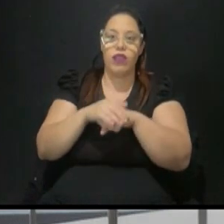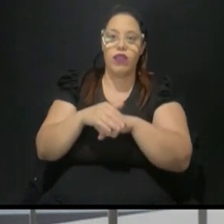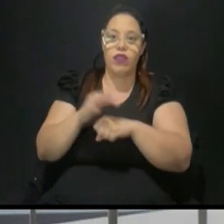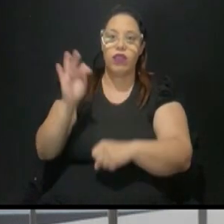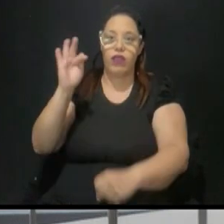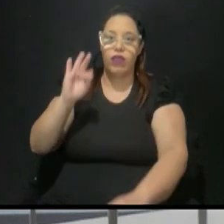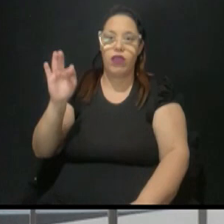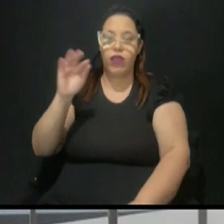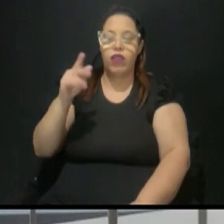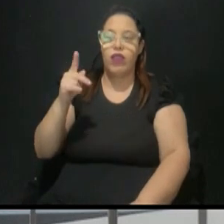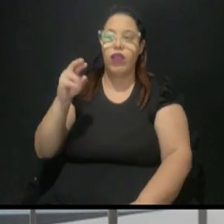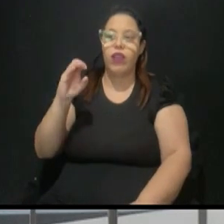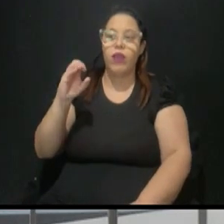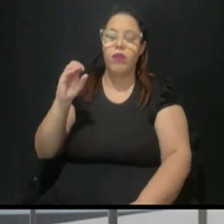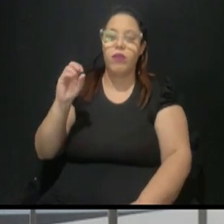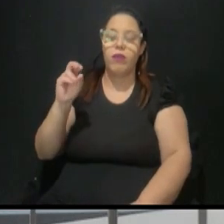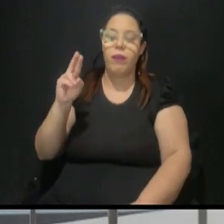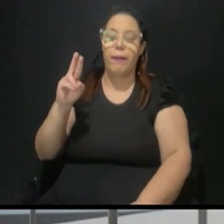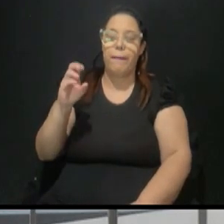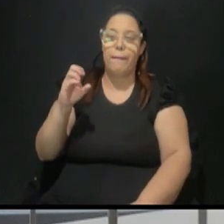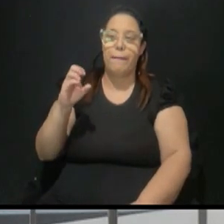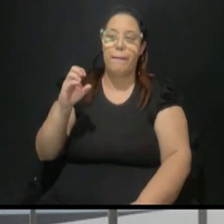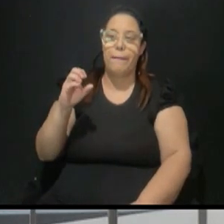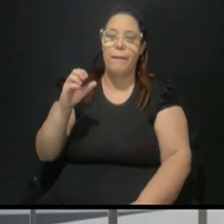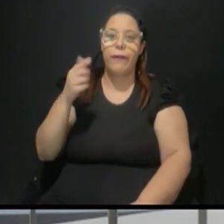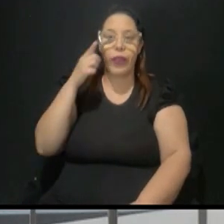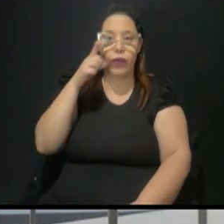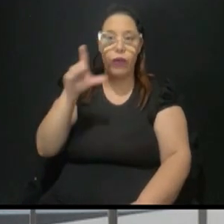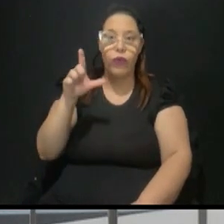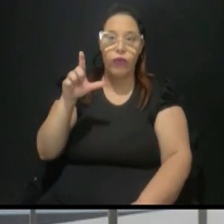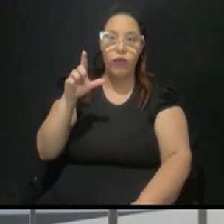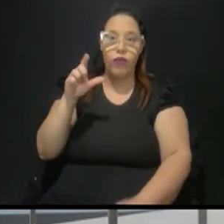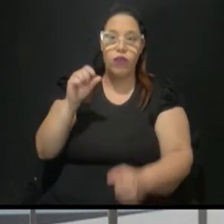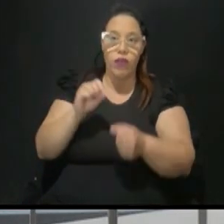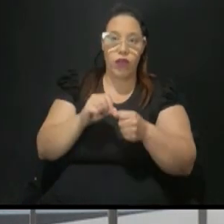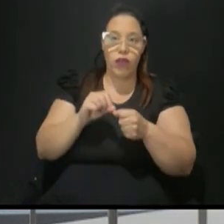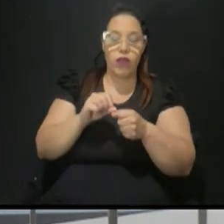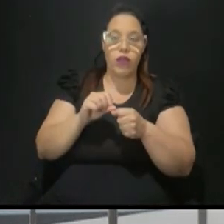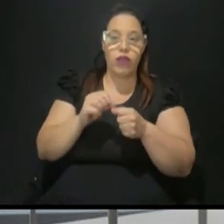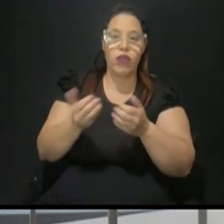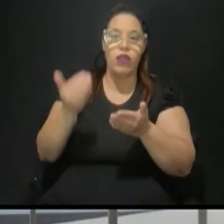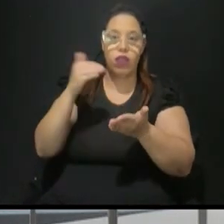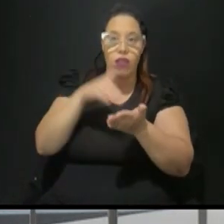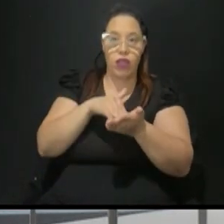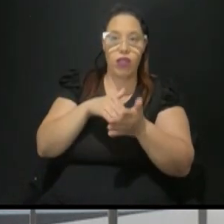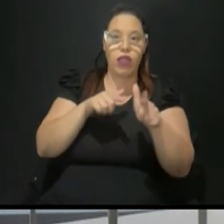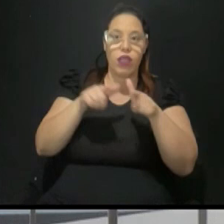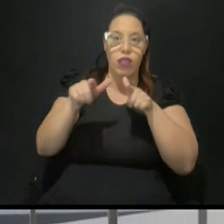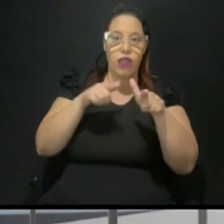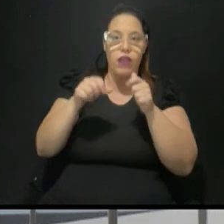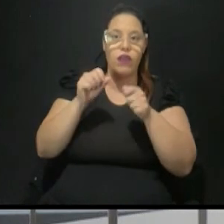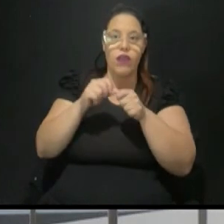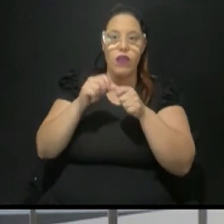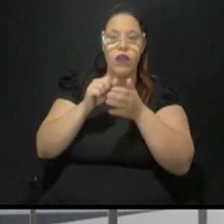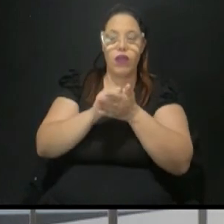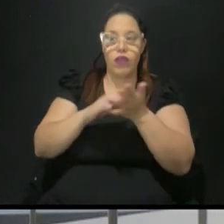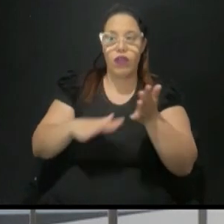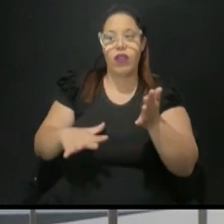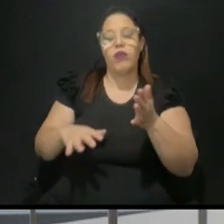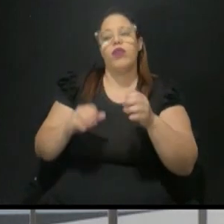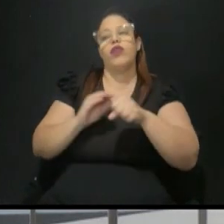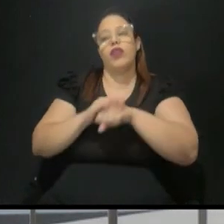PUC, até para que a gente possa trazer esse atleta também que trabalha para ele fazer uma atividade à noite. Tá. Então a gente